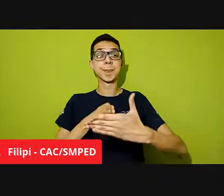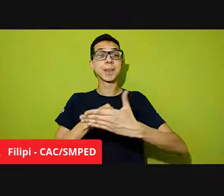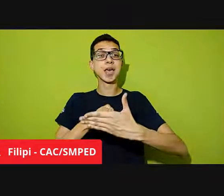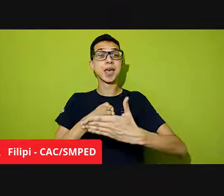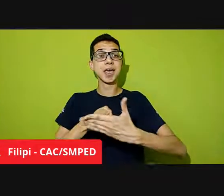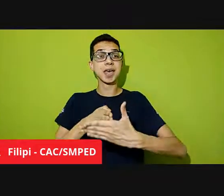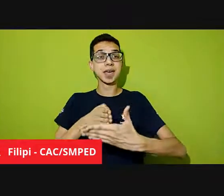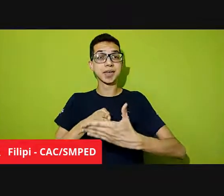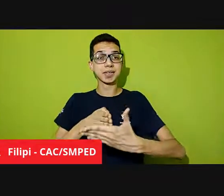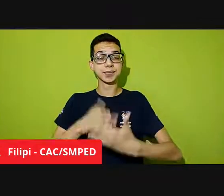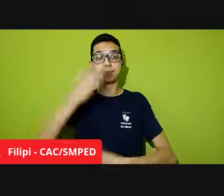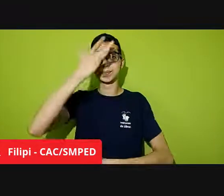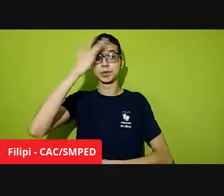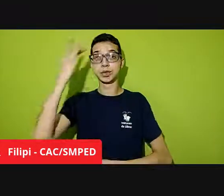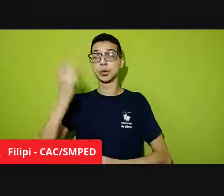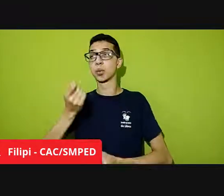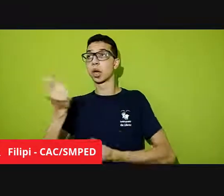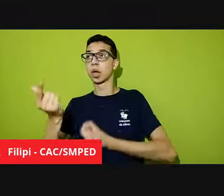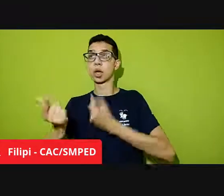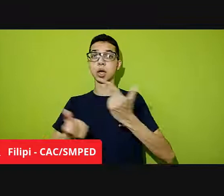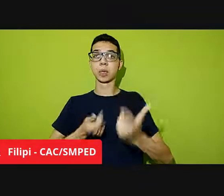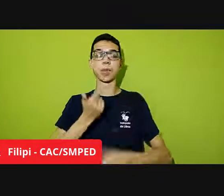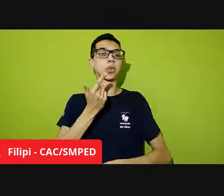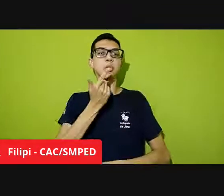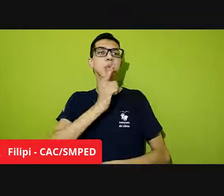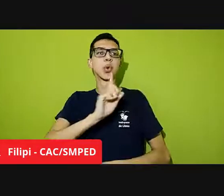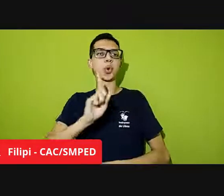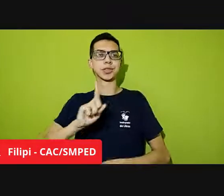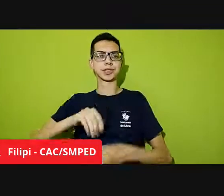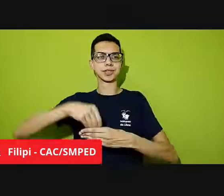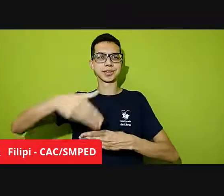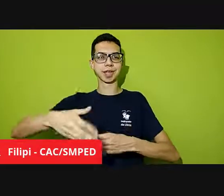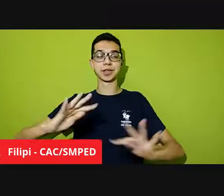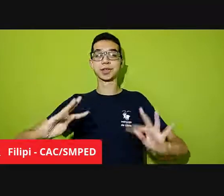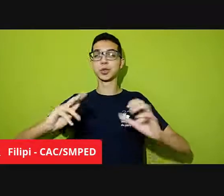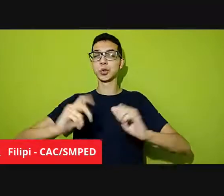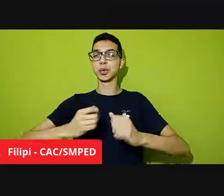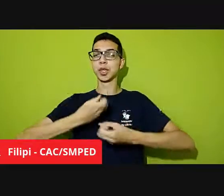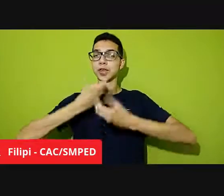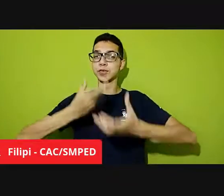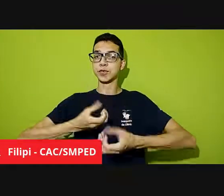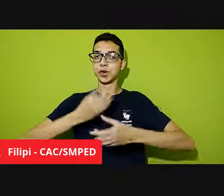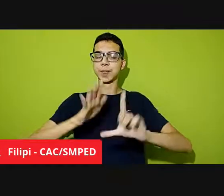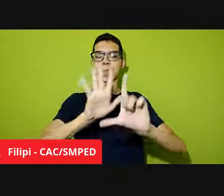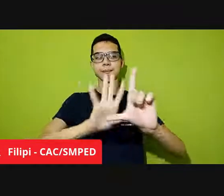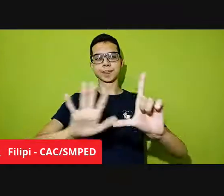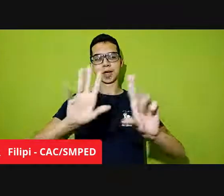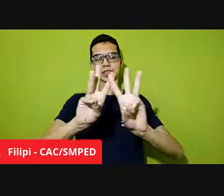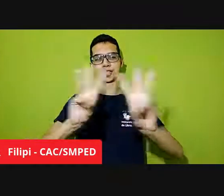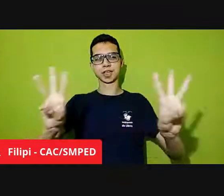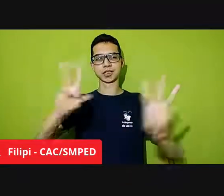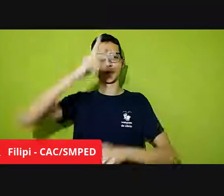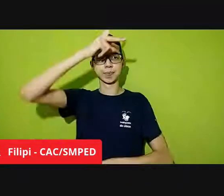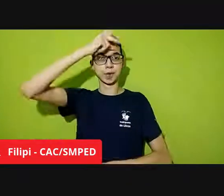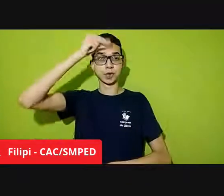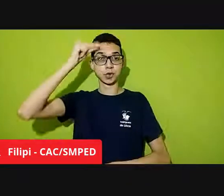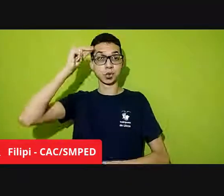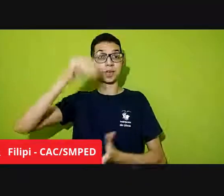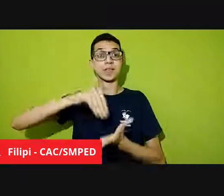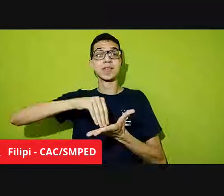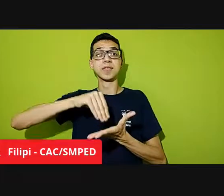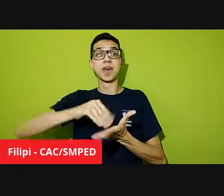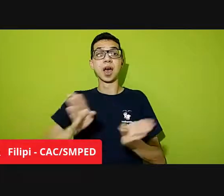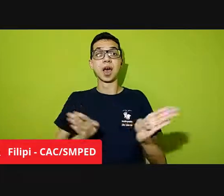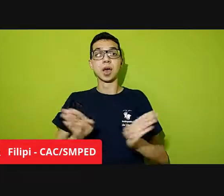ter acesso ao conteúdo, às informações, a tudo aquilo que está nas páginas, nos sites da Prefeitura. E hoje, todos